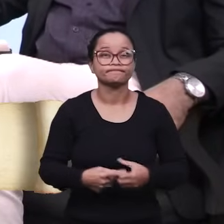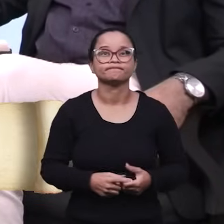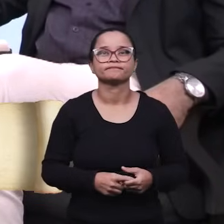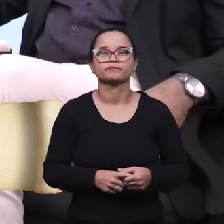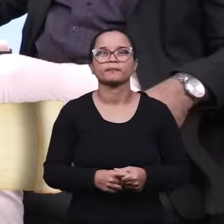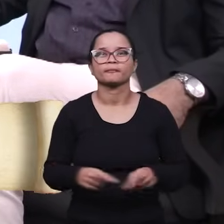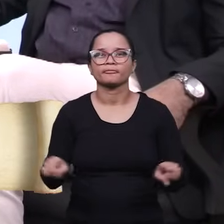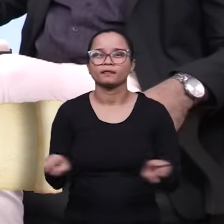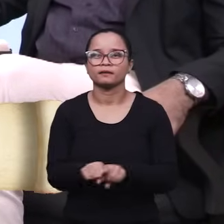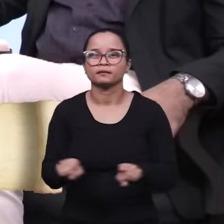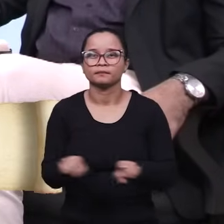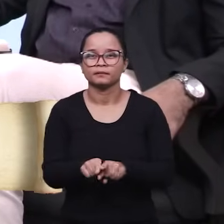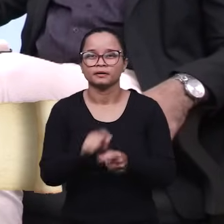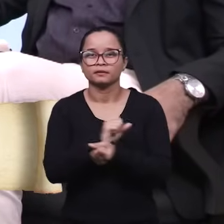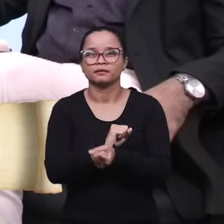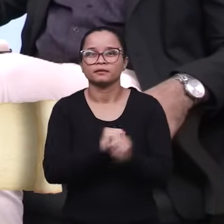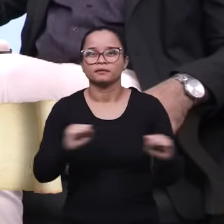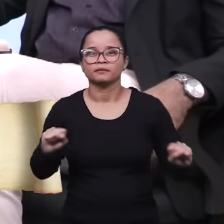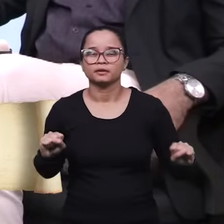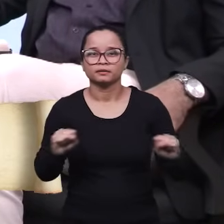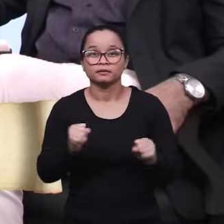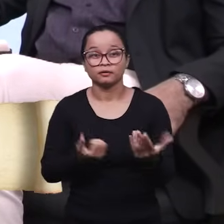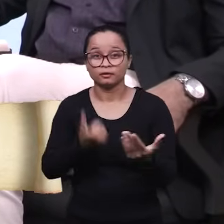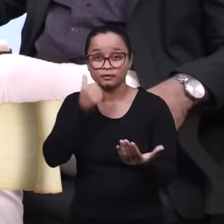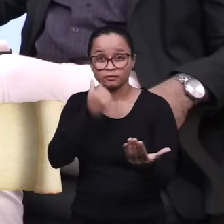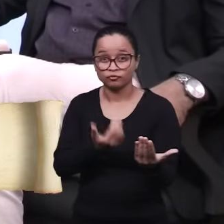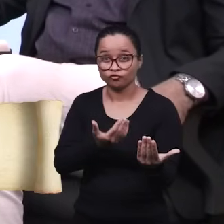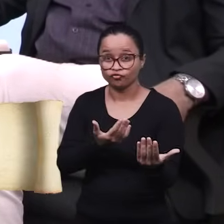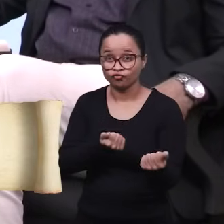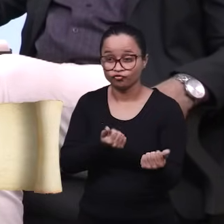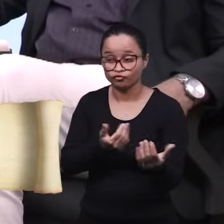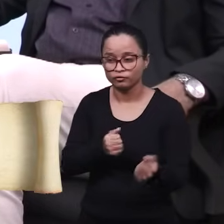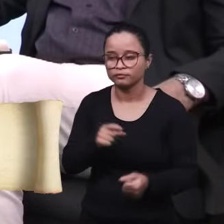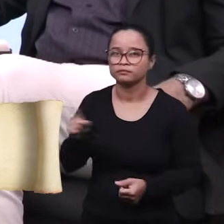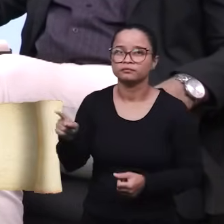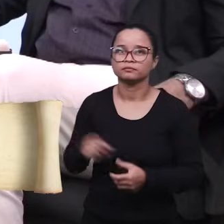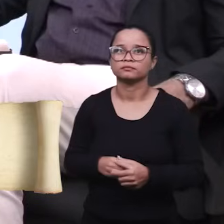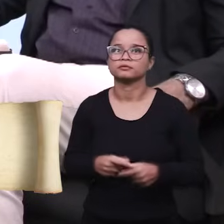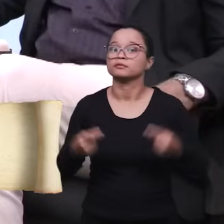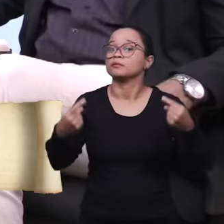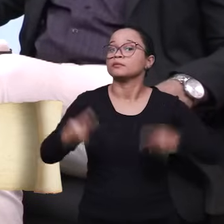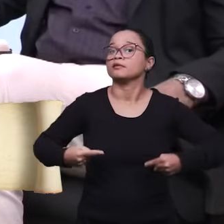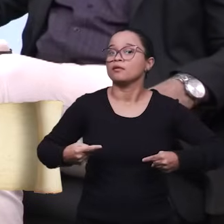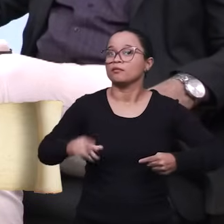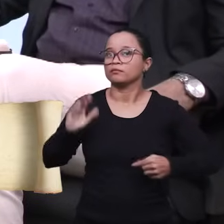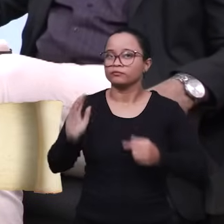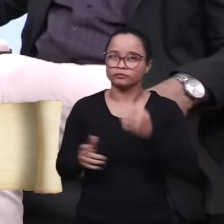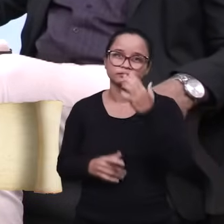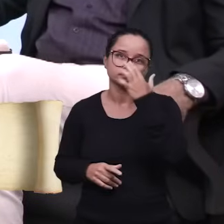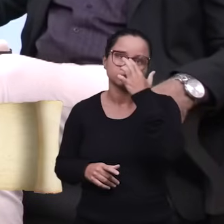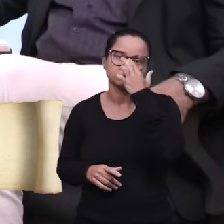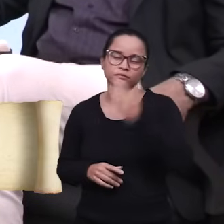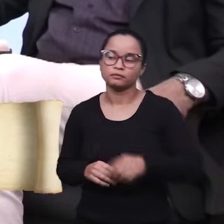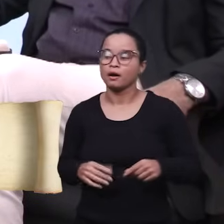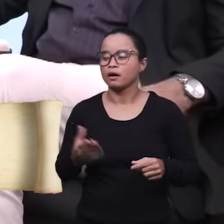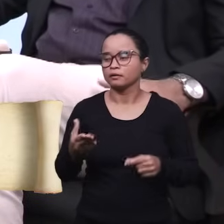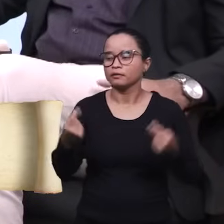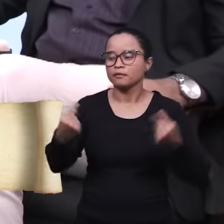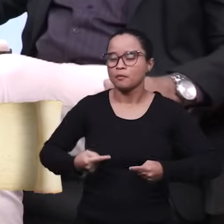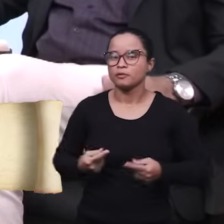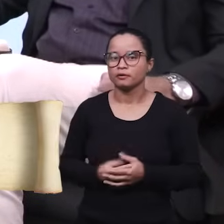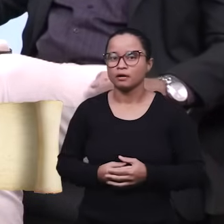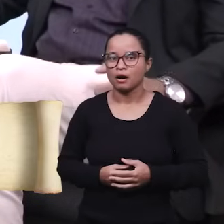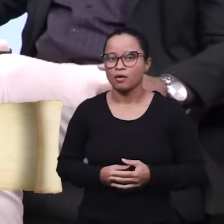libertação dessa jovem ali trouxe já uma oposição, né? Veio a oposição ali